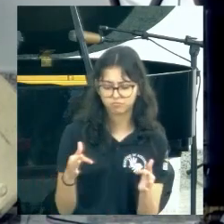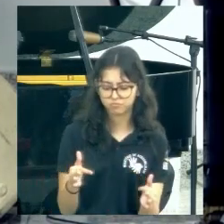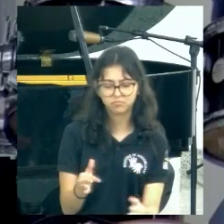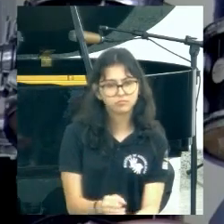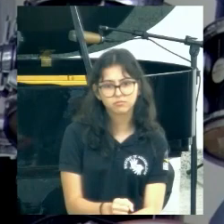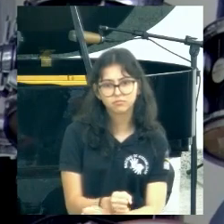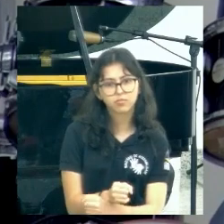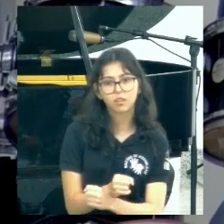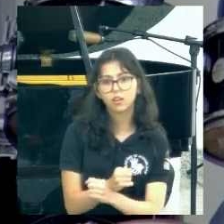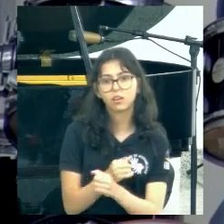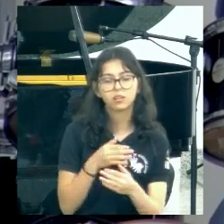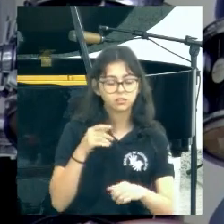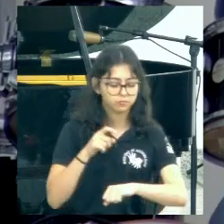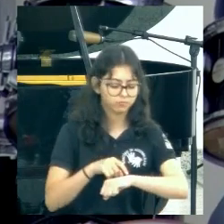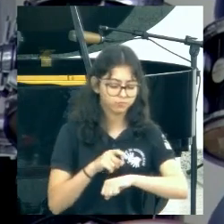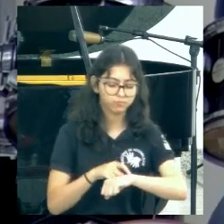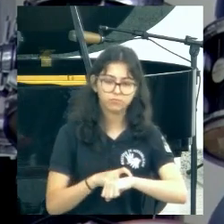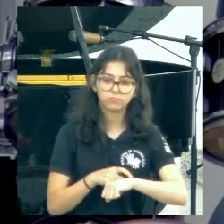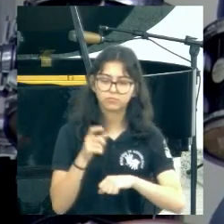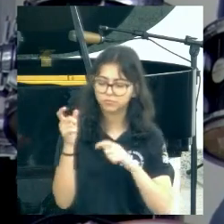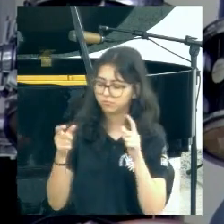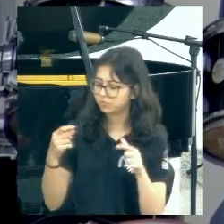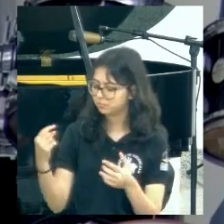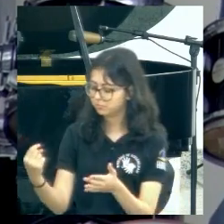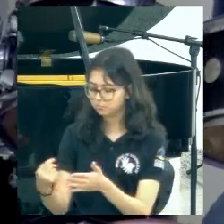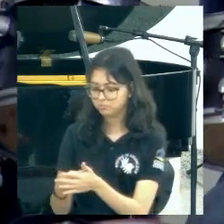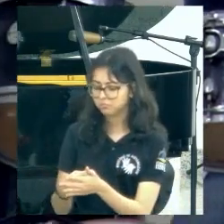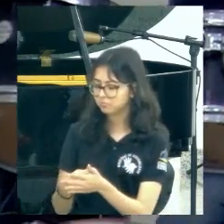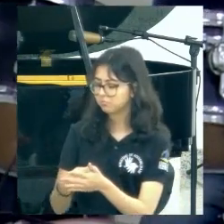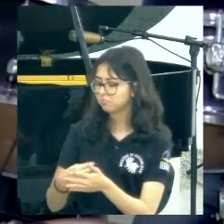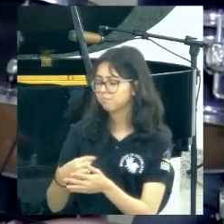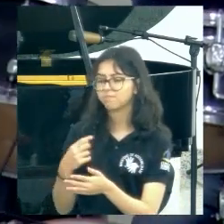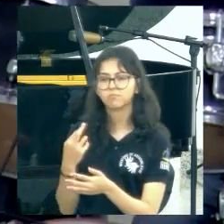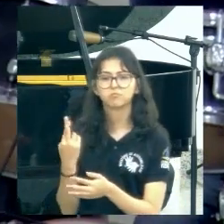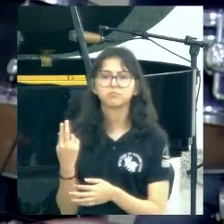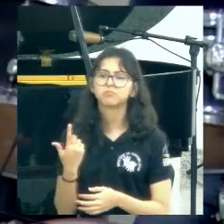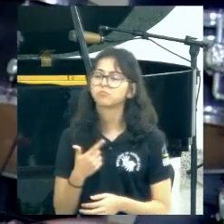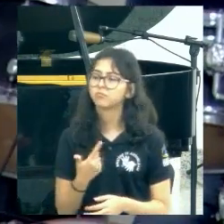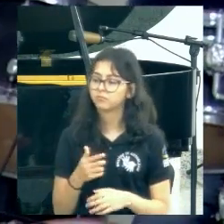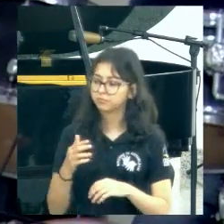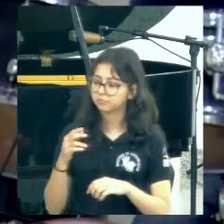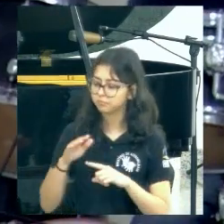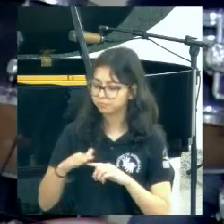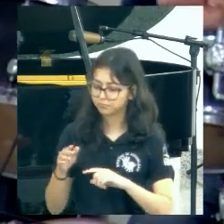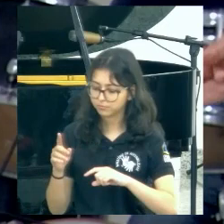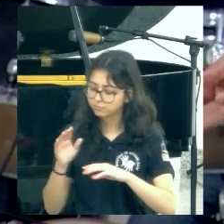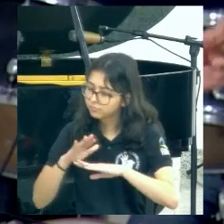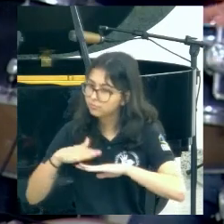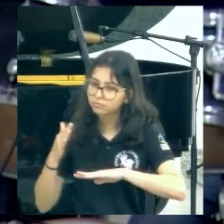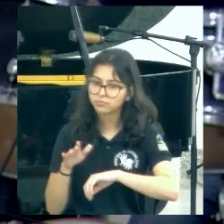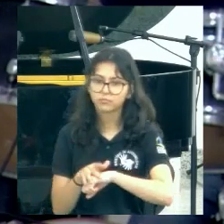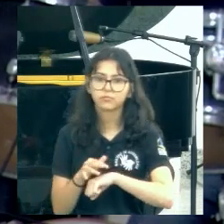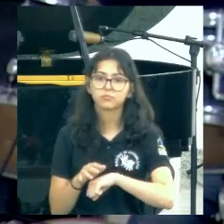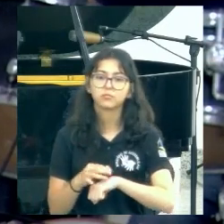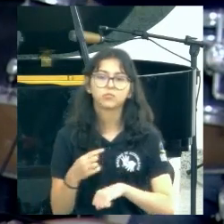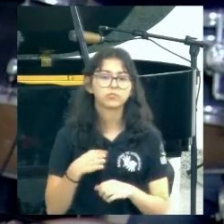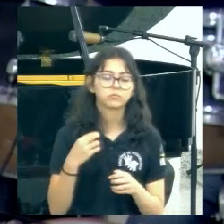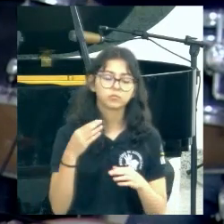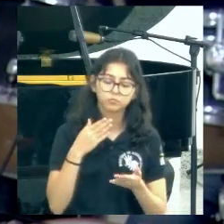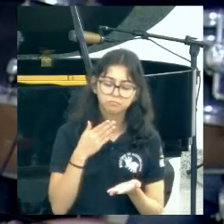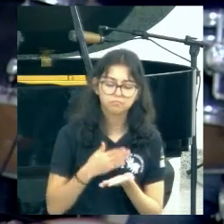uma situação onde alguém lhe diga, olha, não tem mais tratamento para isso. E aí você começa a se culpar, eu poderia ter feito isso, deveria não ter feito aquilo.